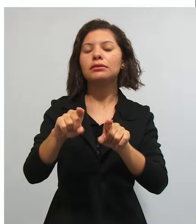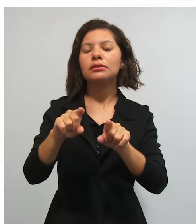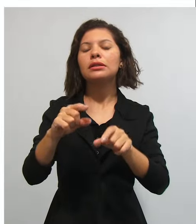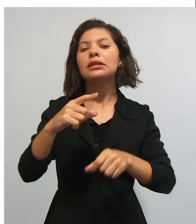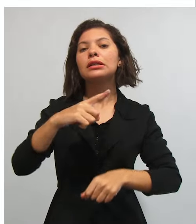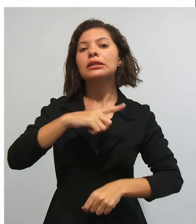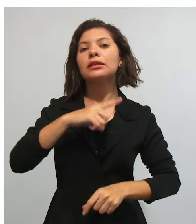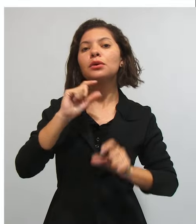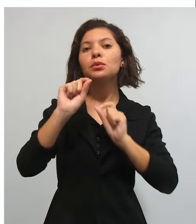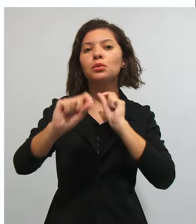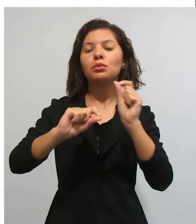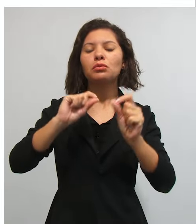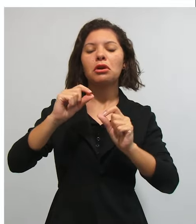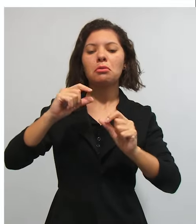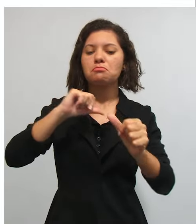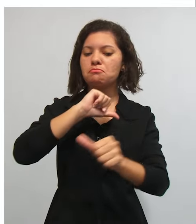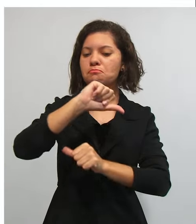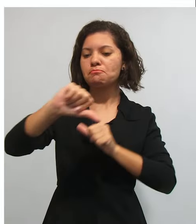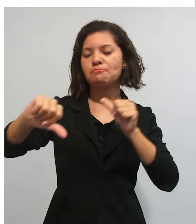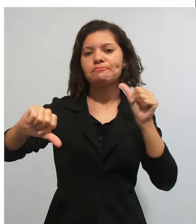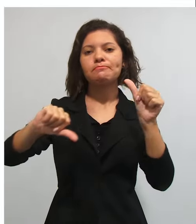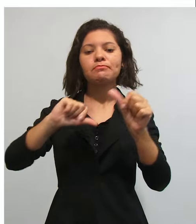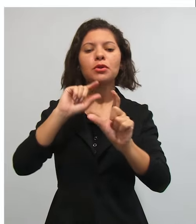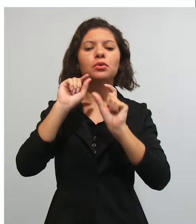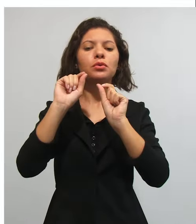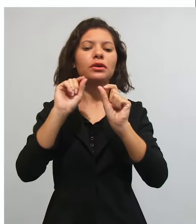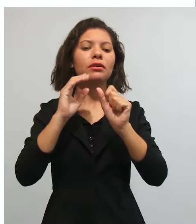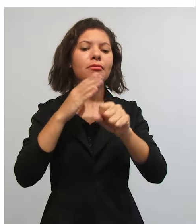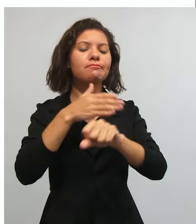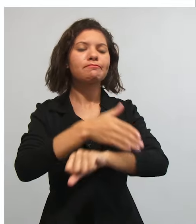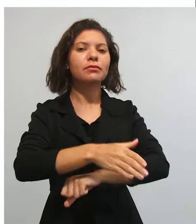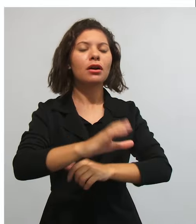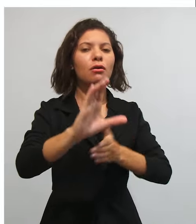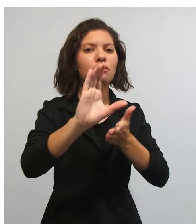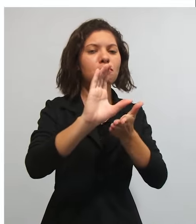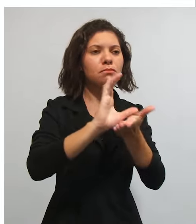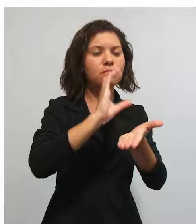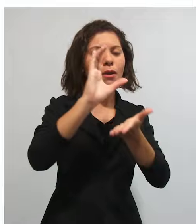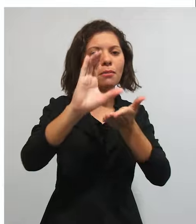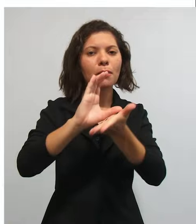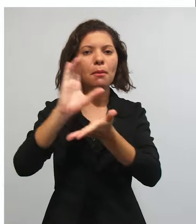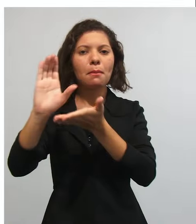orçamentária? São ingressos de recursos financeiros que incorporam